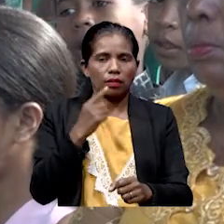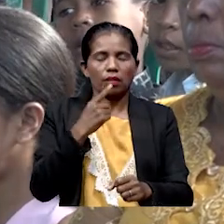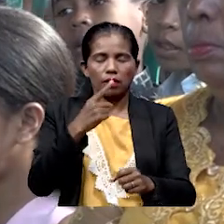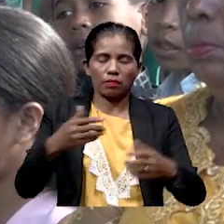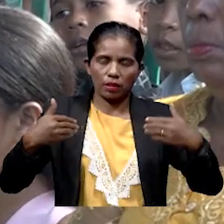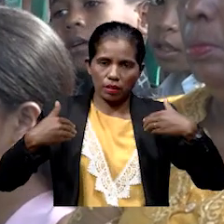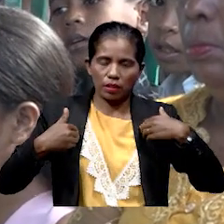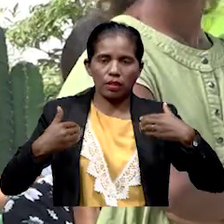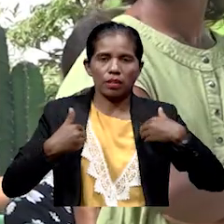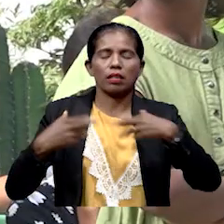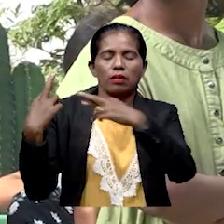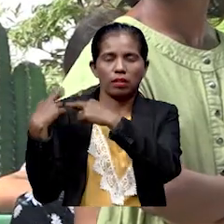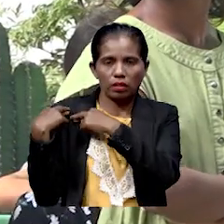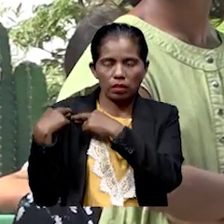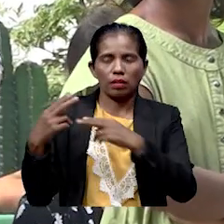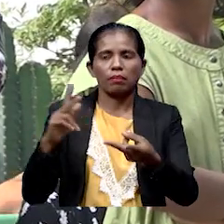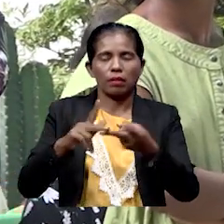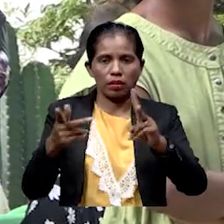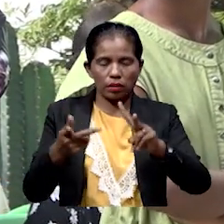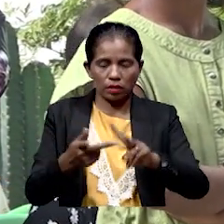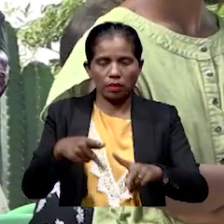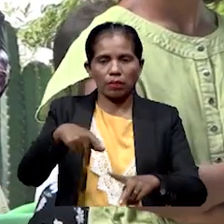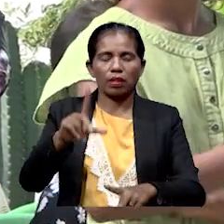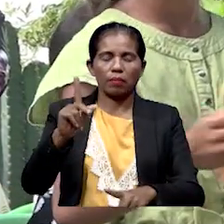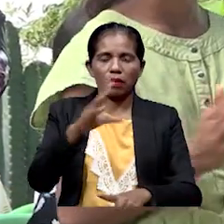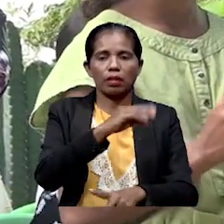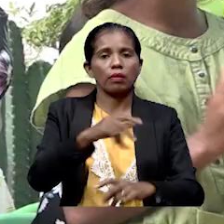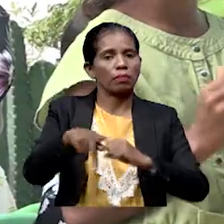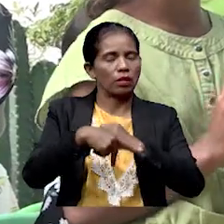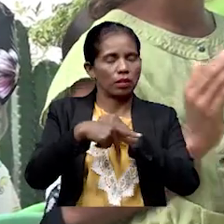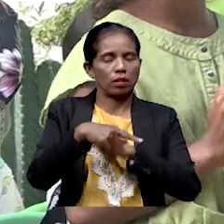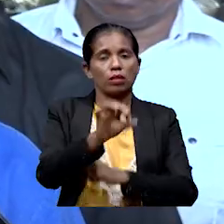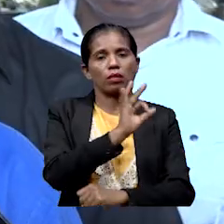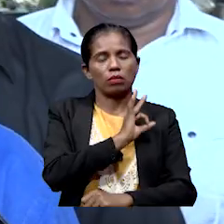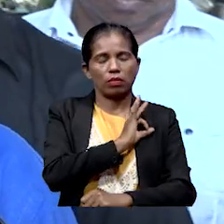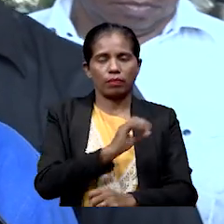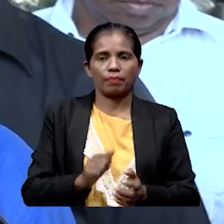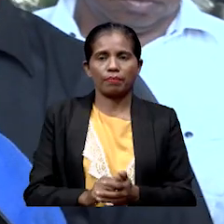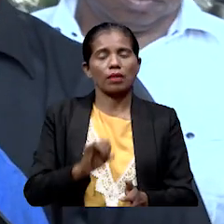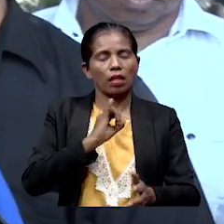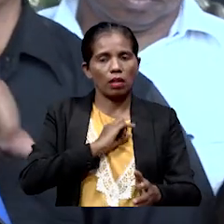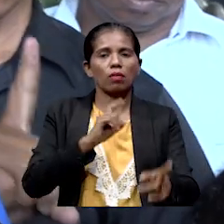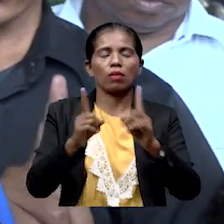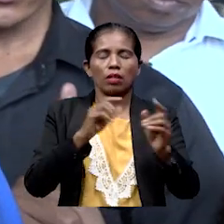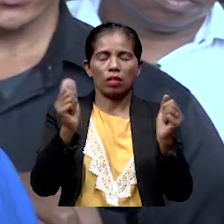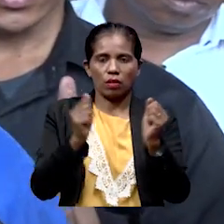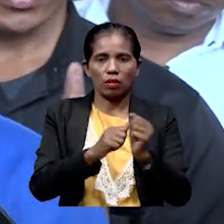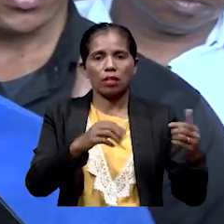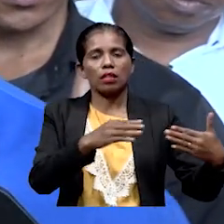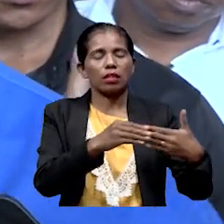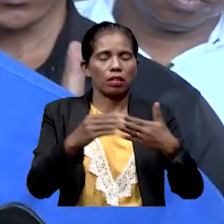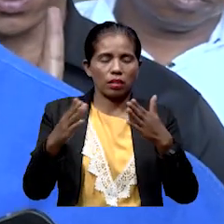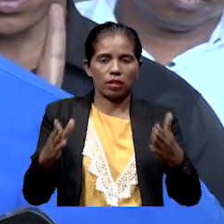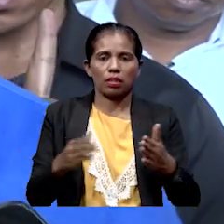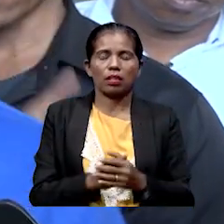iha responsabilidade ba parceria PLP ho Kunto. Ao colia ho coordenador